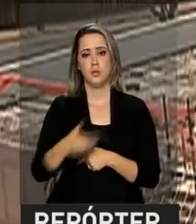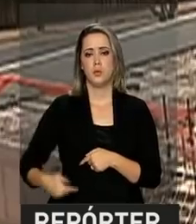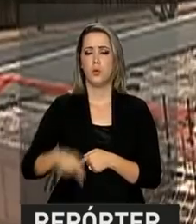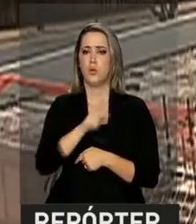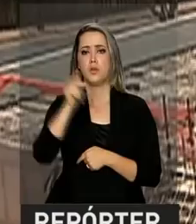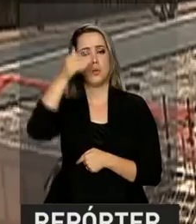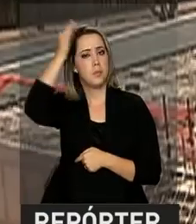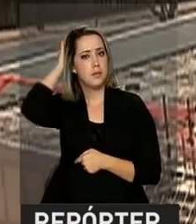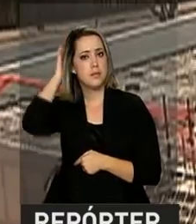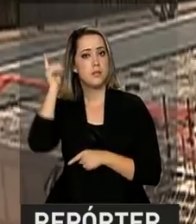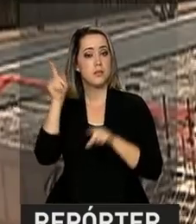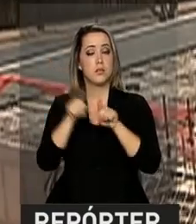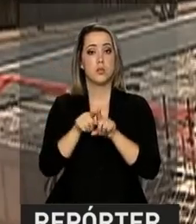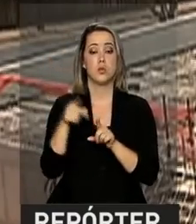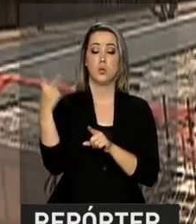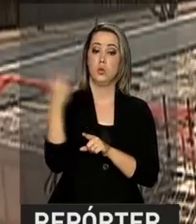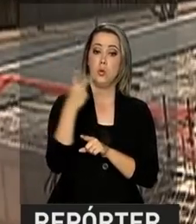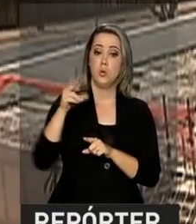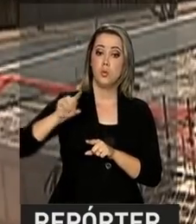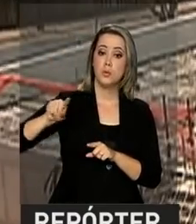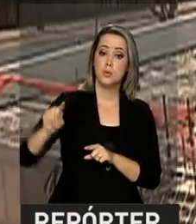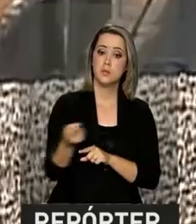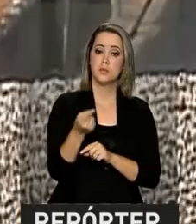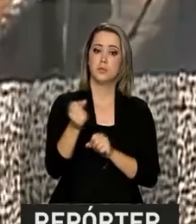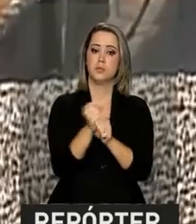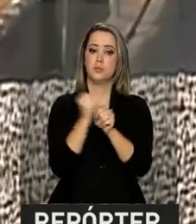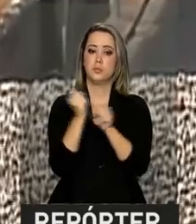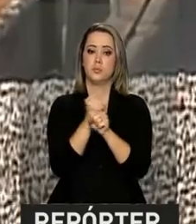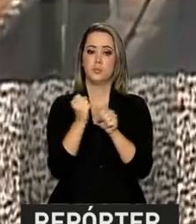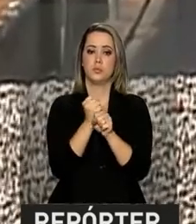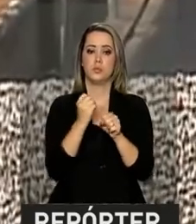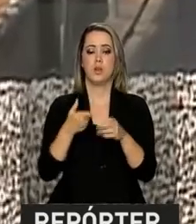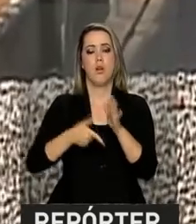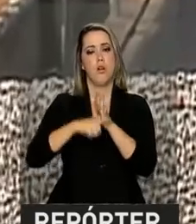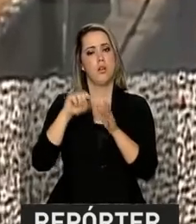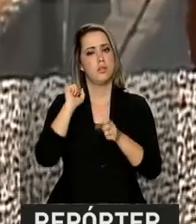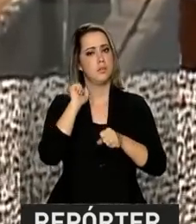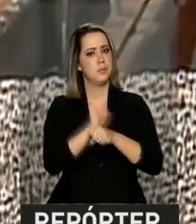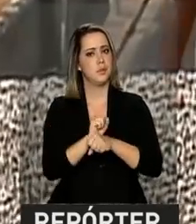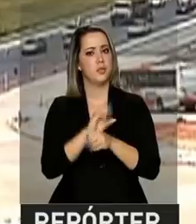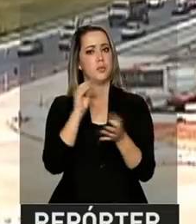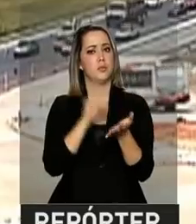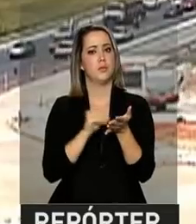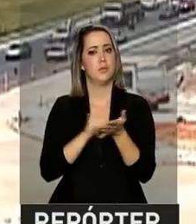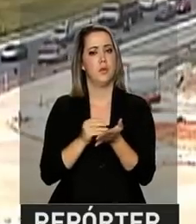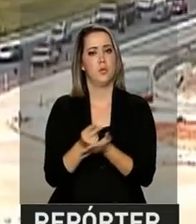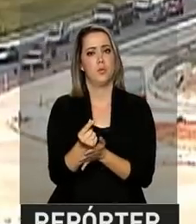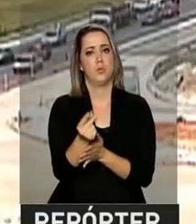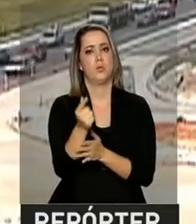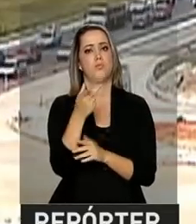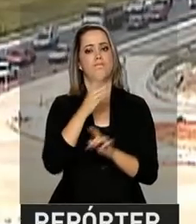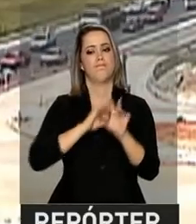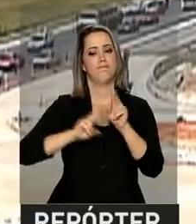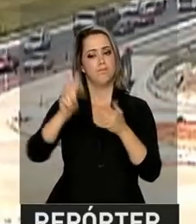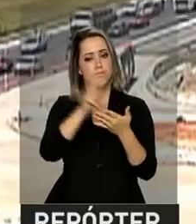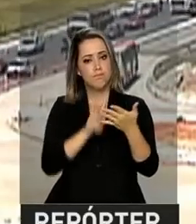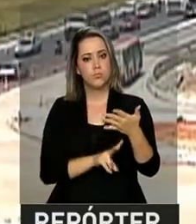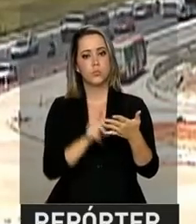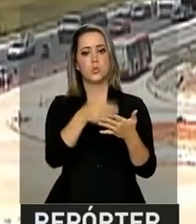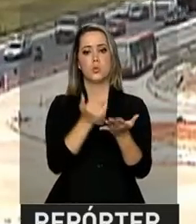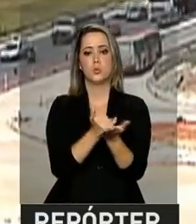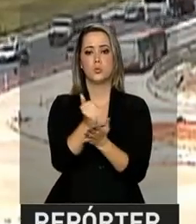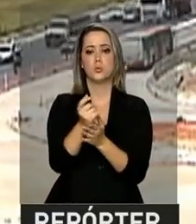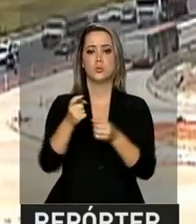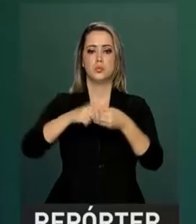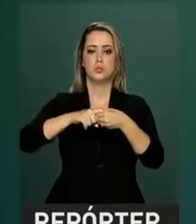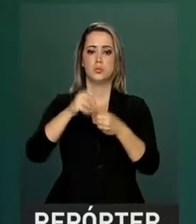2.000 obras orçadas em até 10 milhões de reais cada, que estavam paradas por falta de recursos, passaram por análise e começaram a